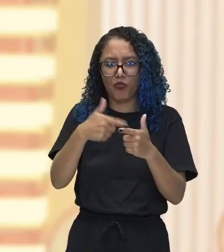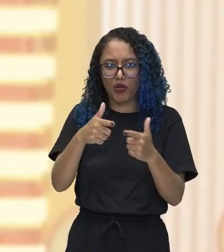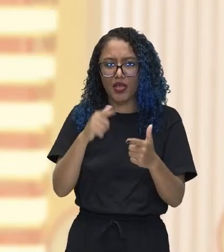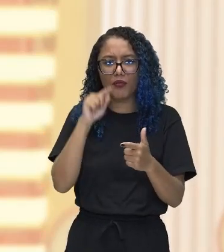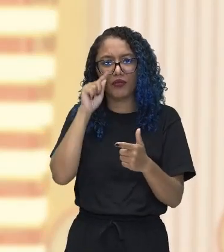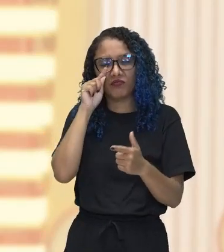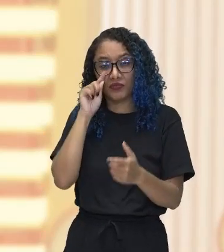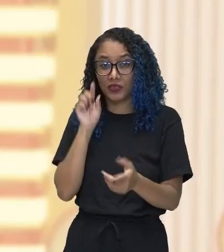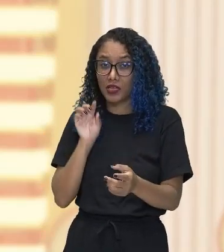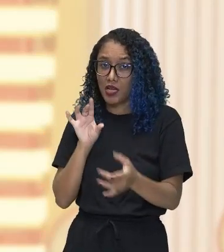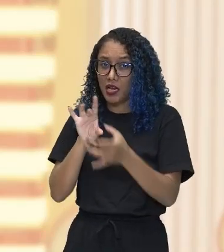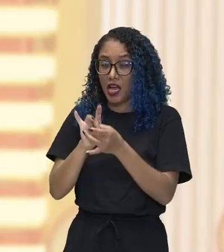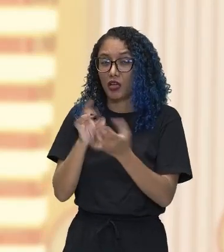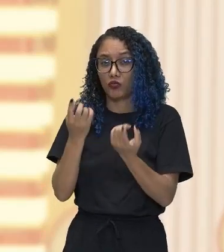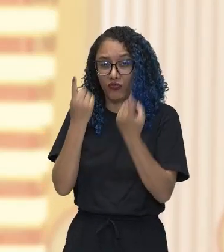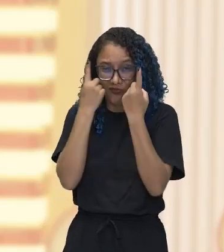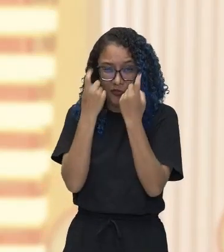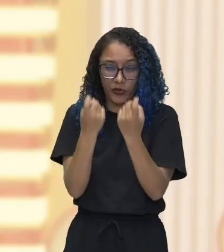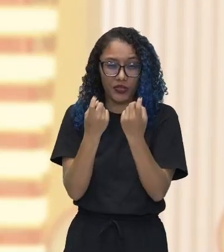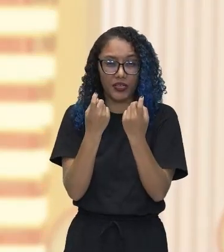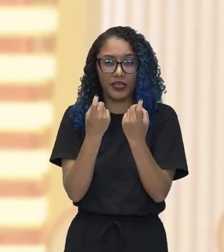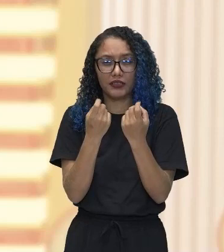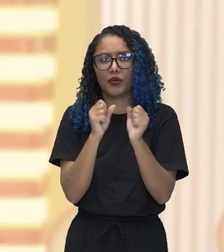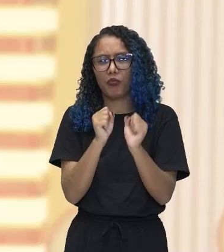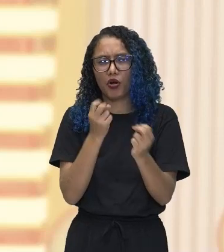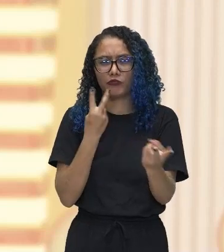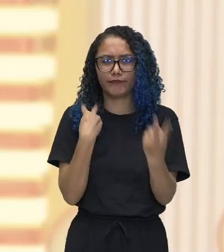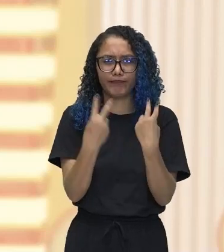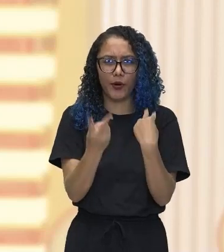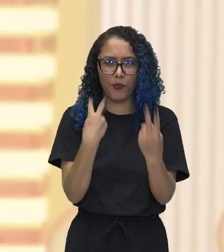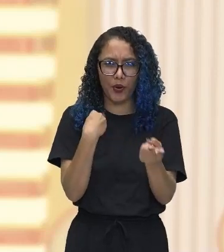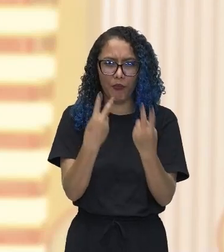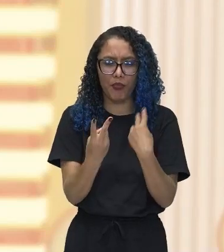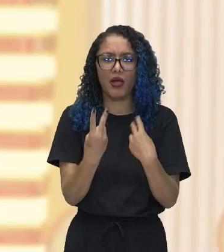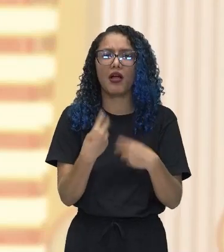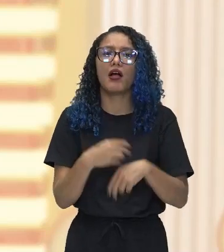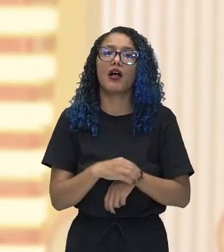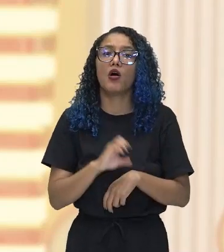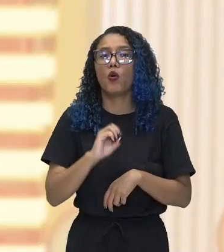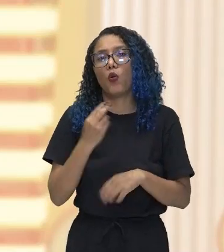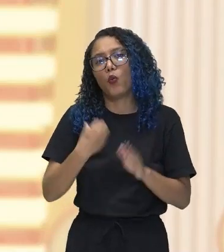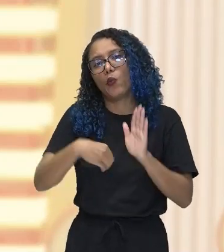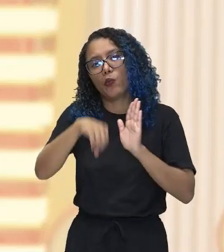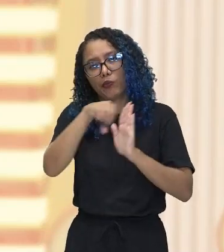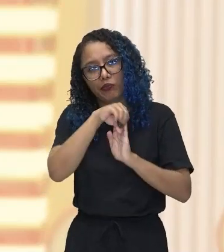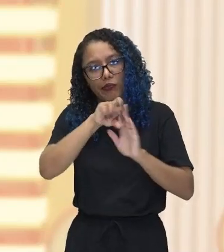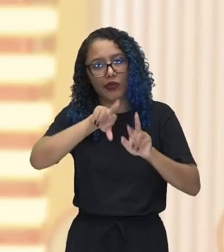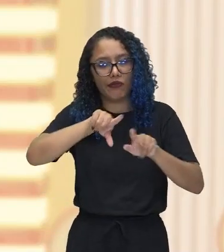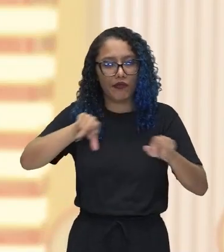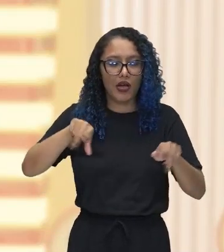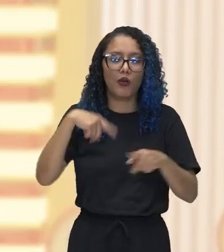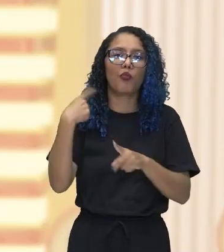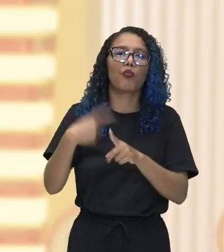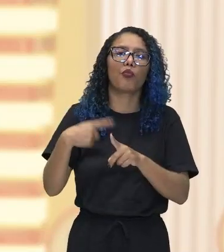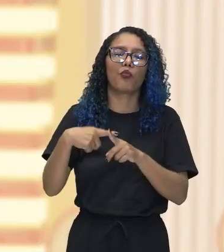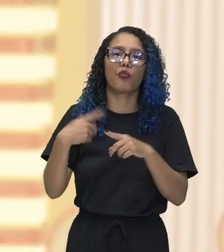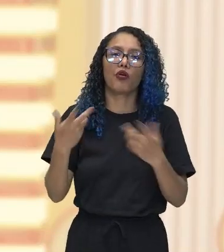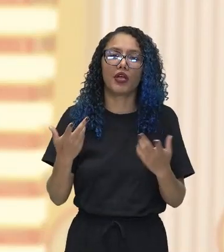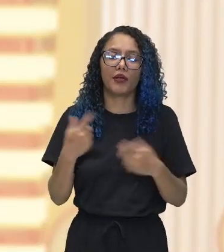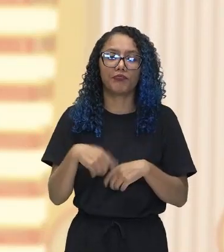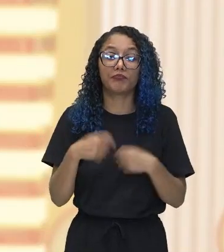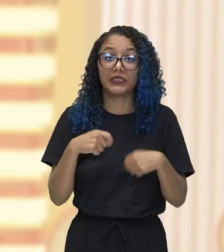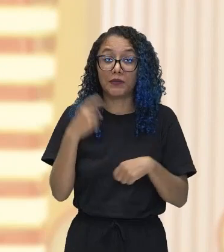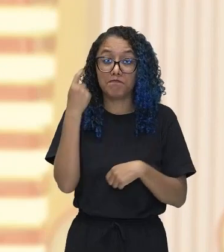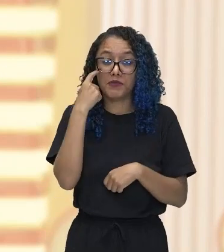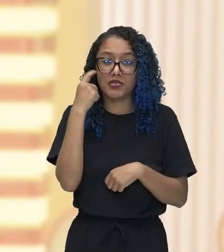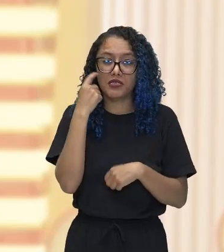à violência, não é mesmo? Seja no trânsito, seja, então, os crimes. Por quê? Porque a gente precisa, então, pensar